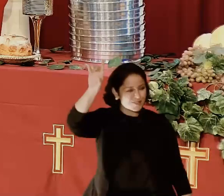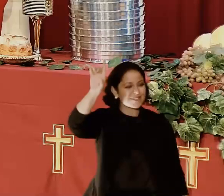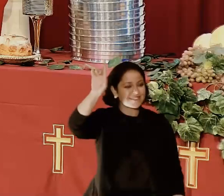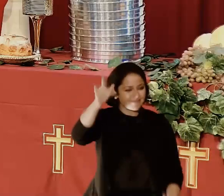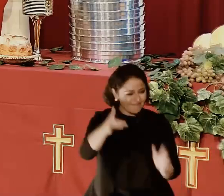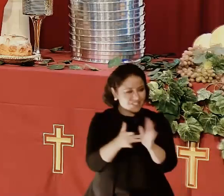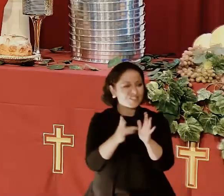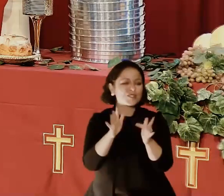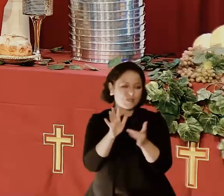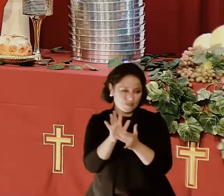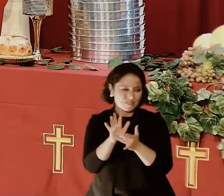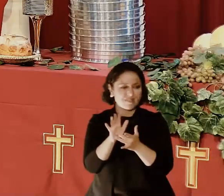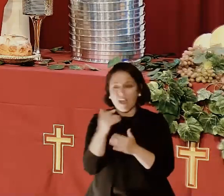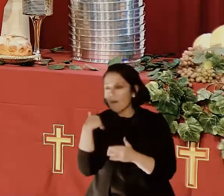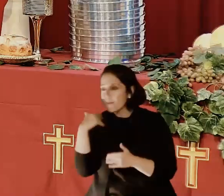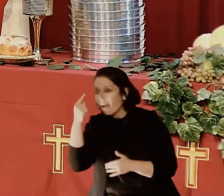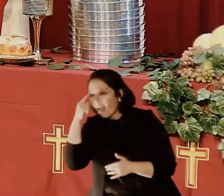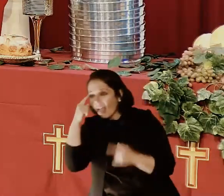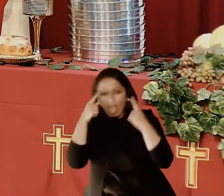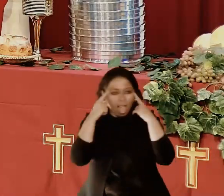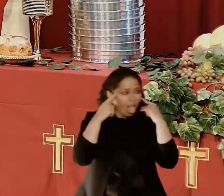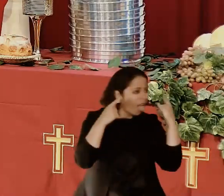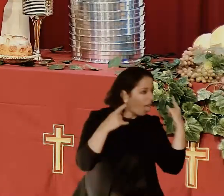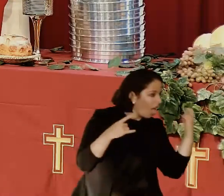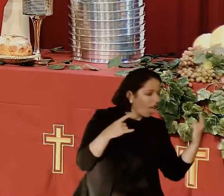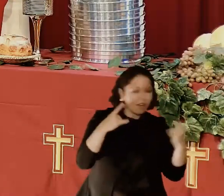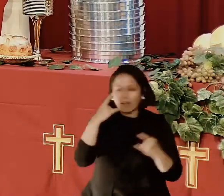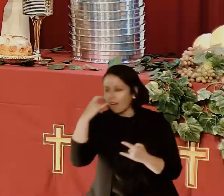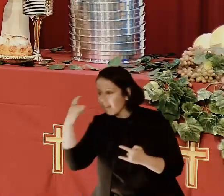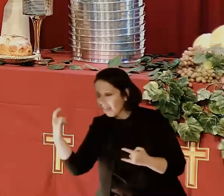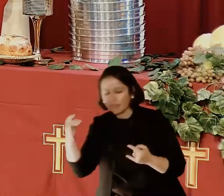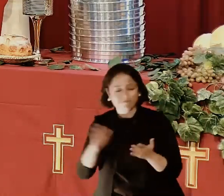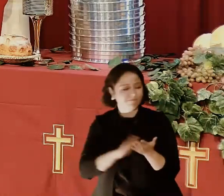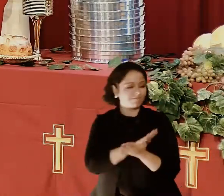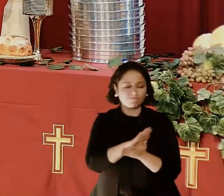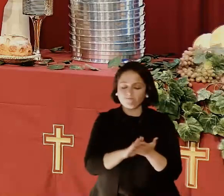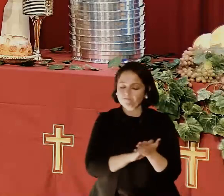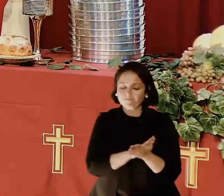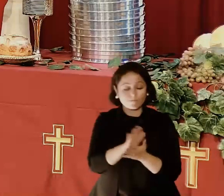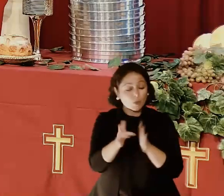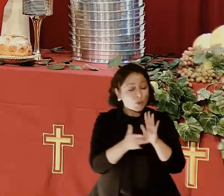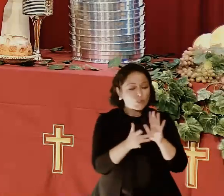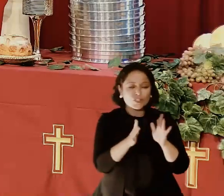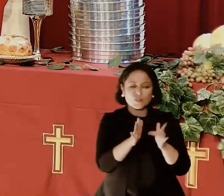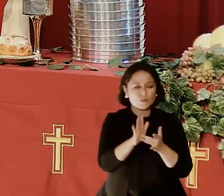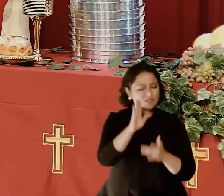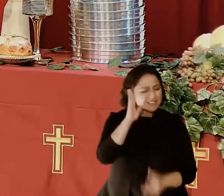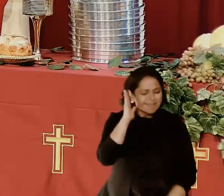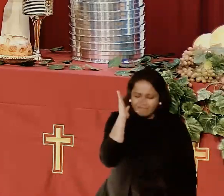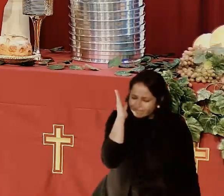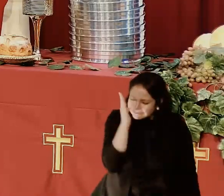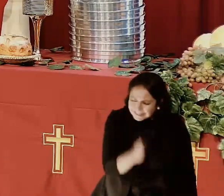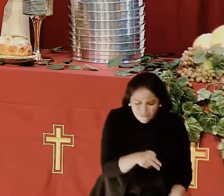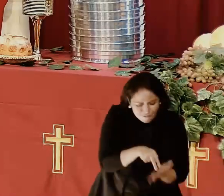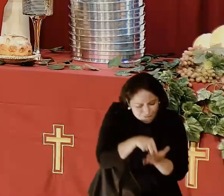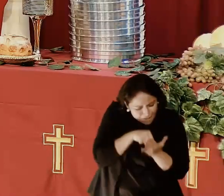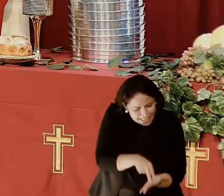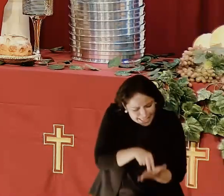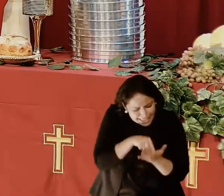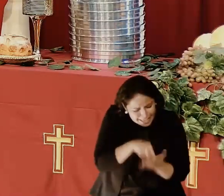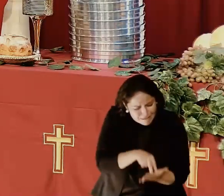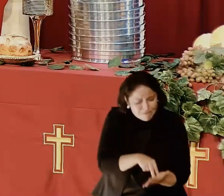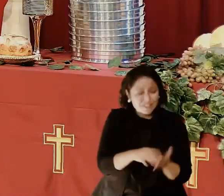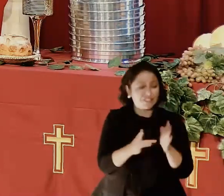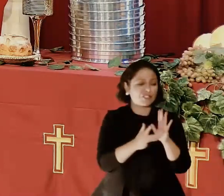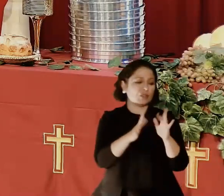para Cristo. Não olhe para nenhum lado, olhe para Cristo. E podemos então dizer, conforme